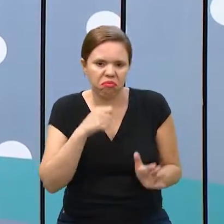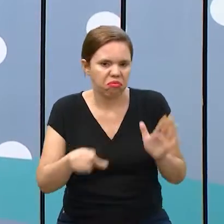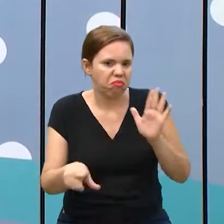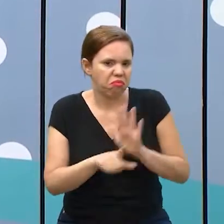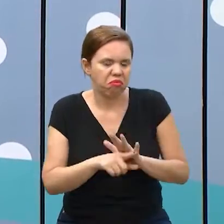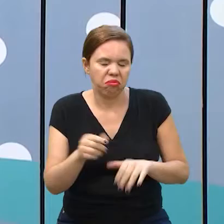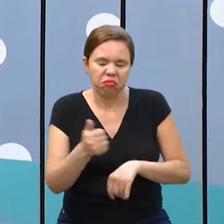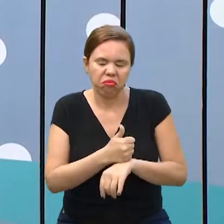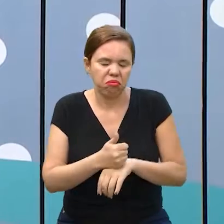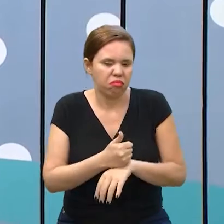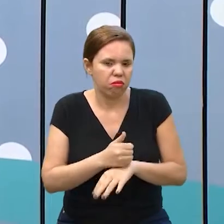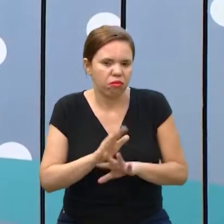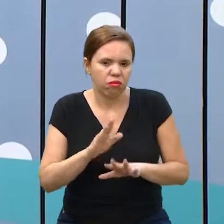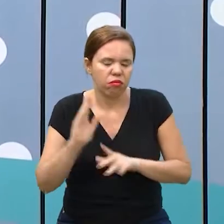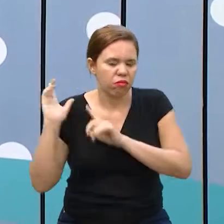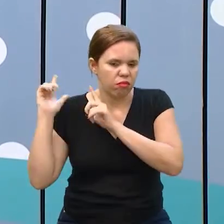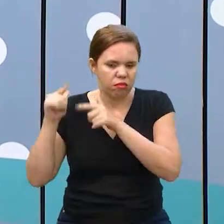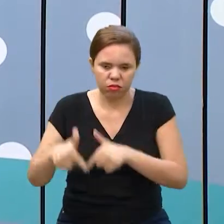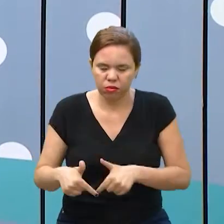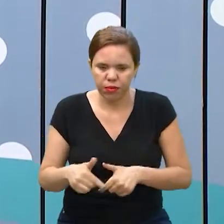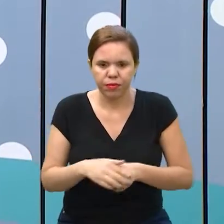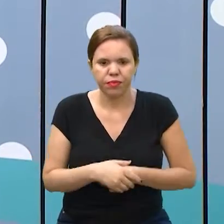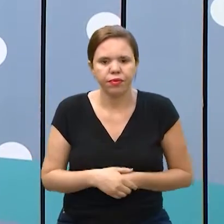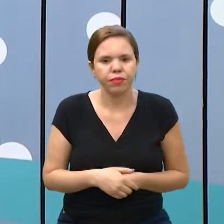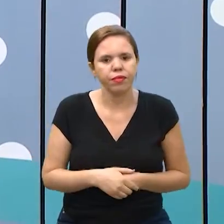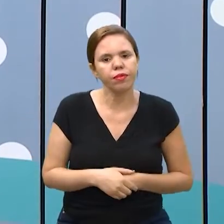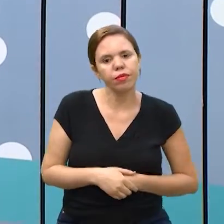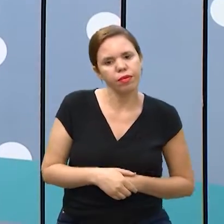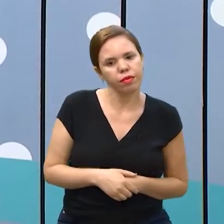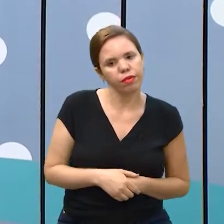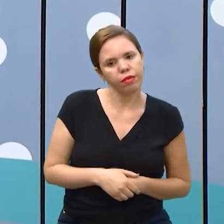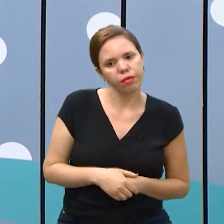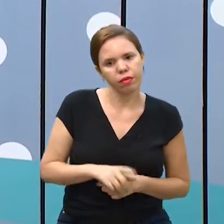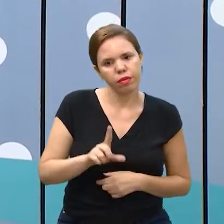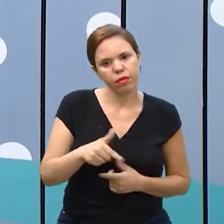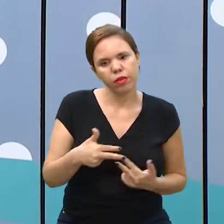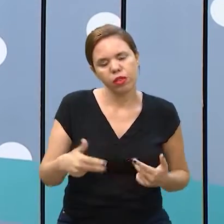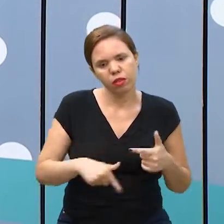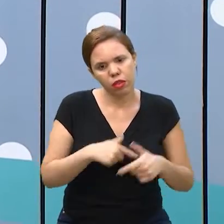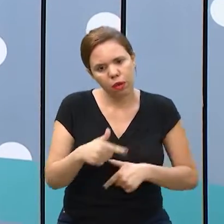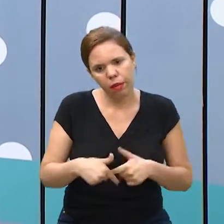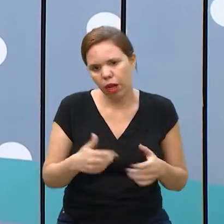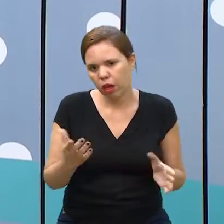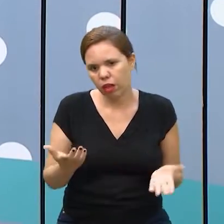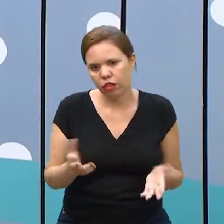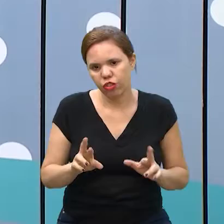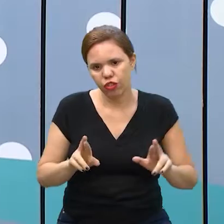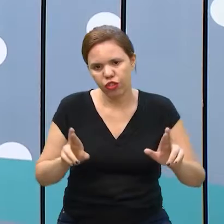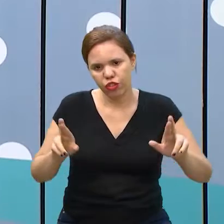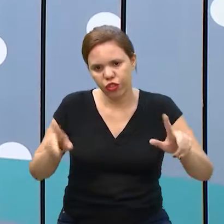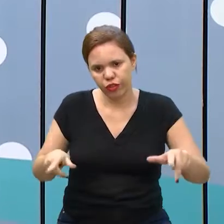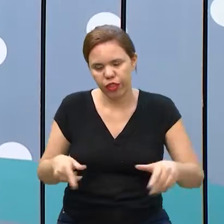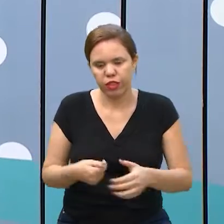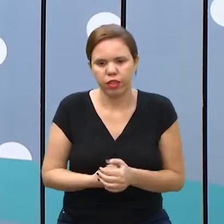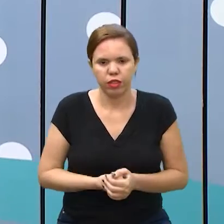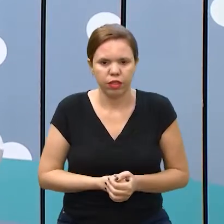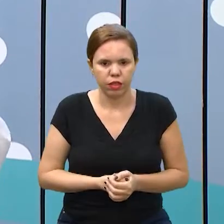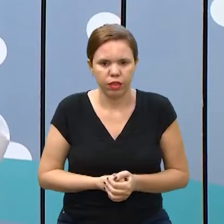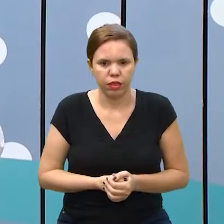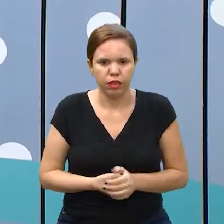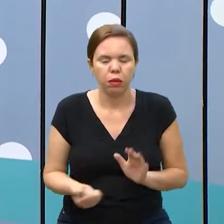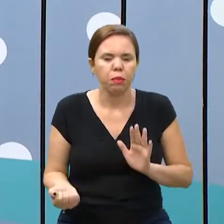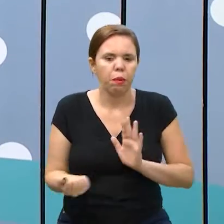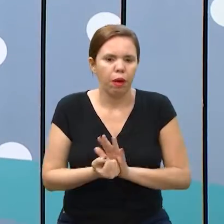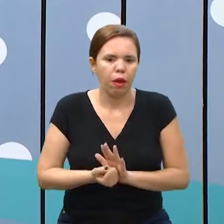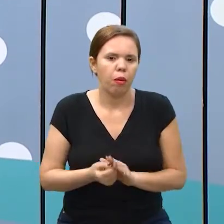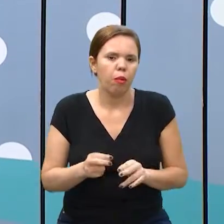regulamentações ainda de uma profissão tradicional, né? E nem é uma atividade completamente diferente. Aí